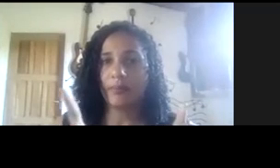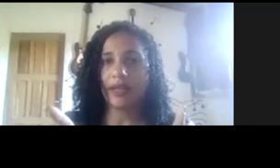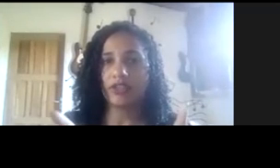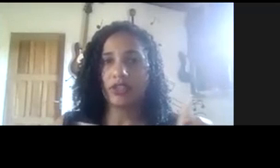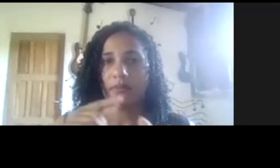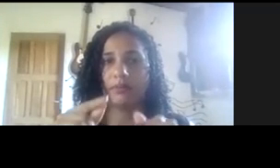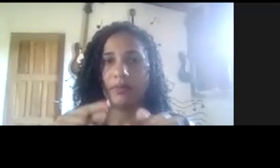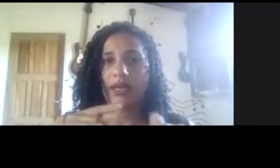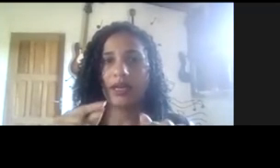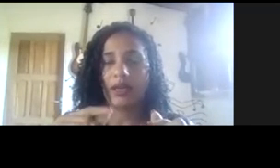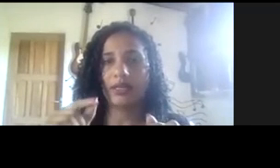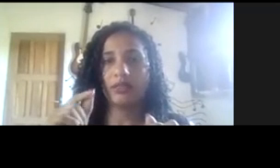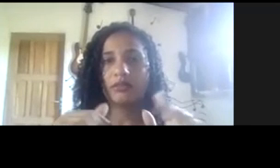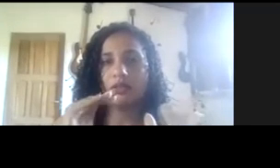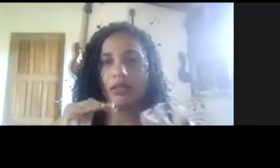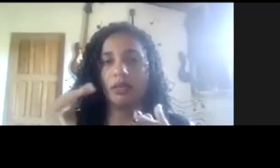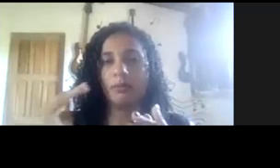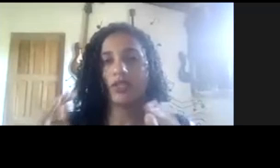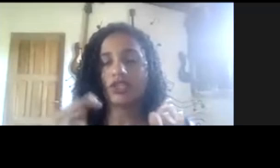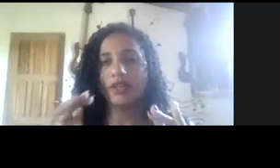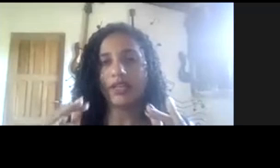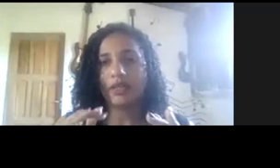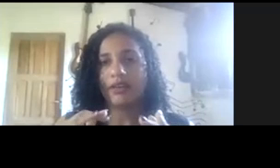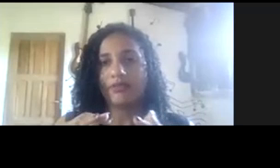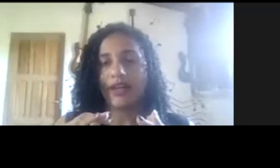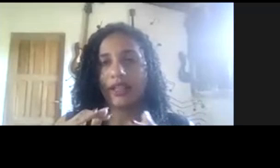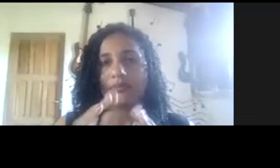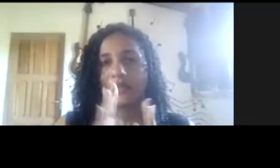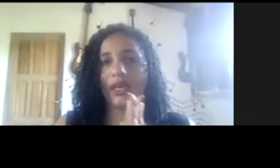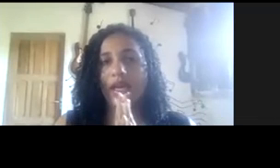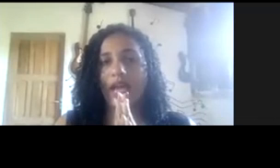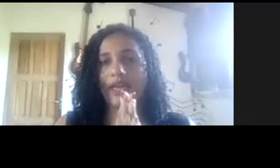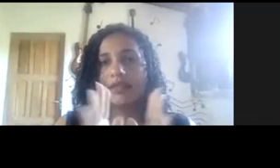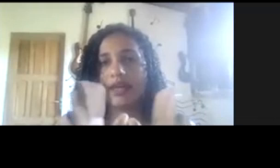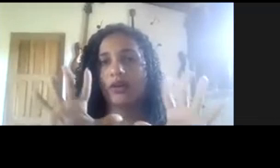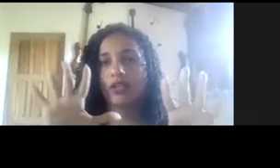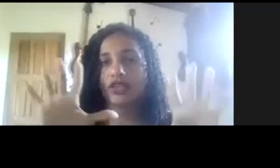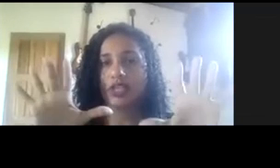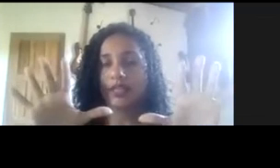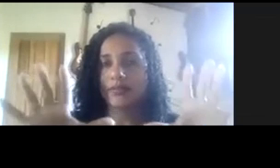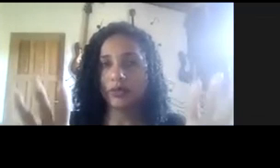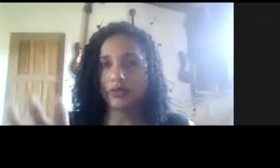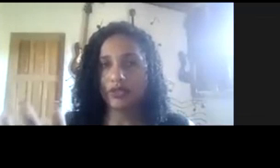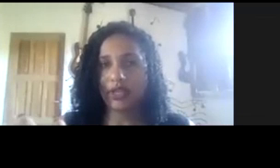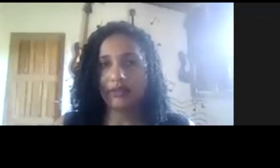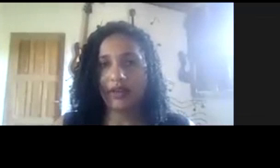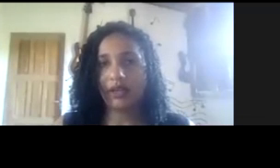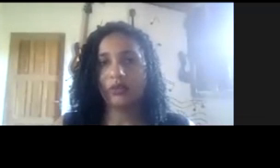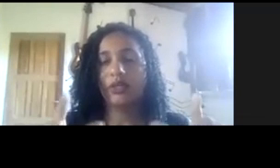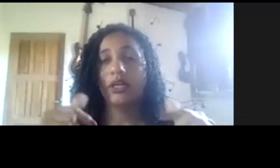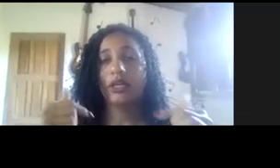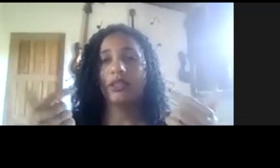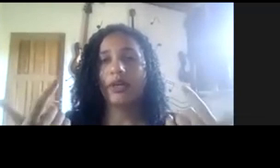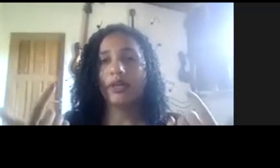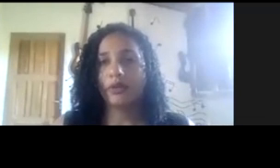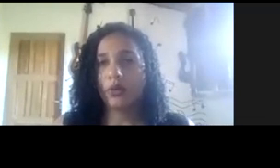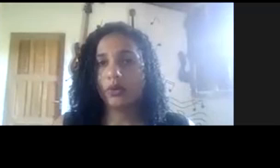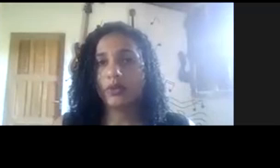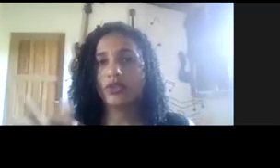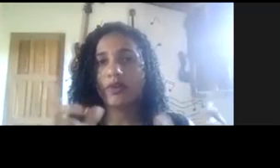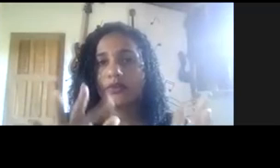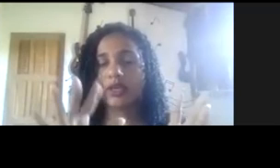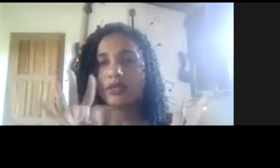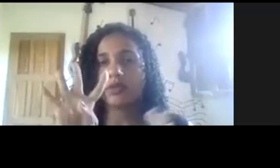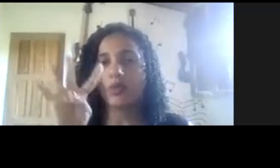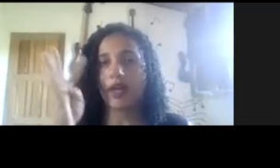iniciar a nossa prática, para aí depois a gente vai estar abrindo a fala. Aí a ideia agora é a gente tirar 10 minutos de intervalo, no